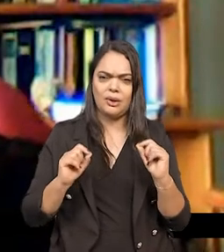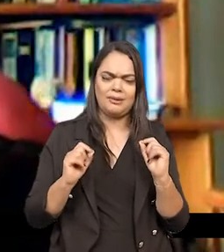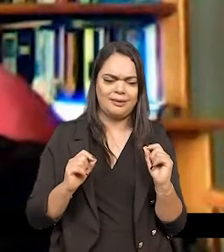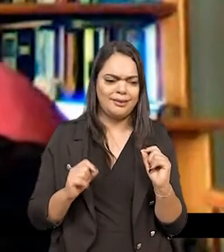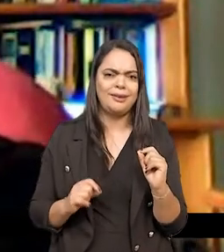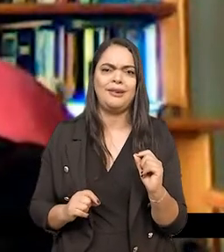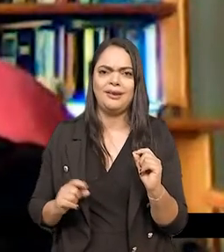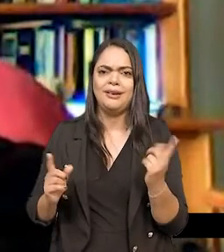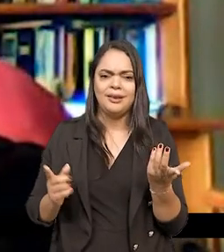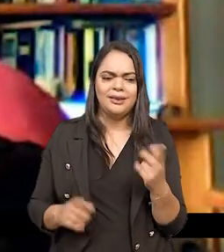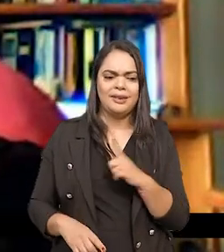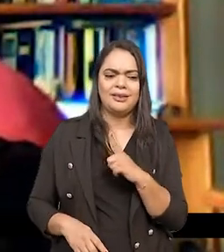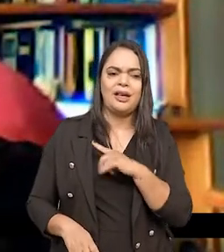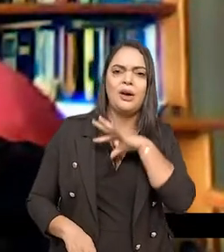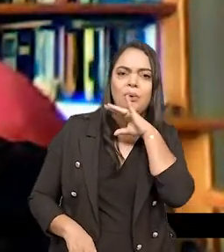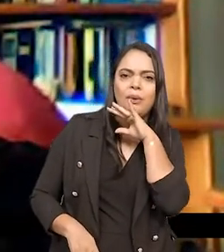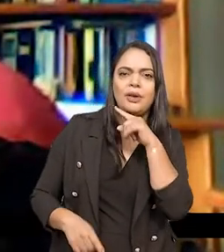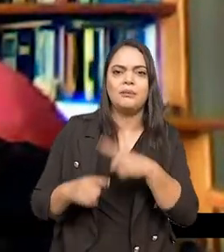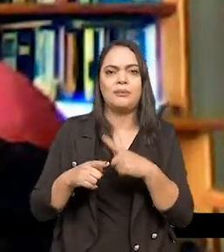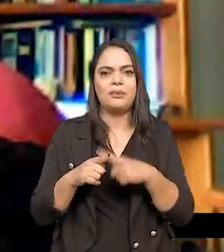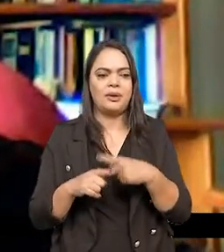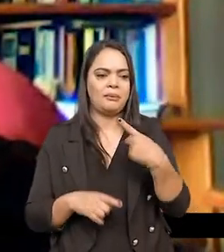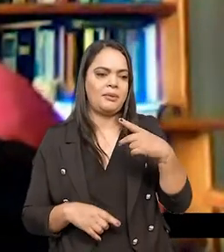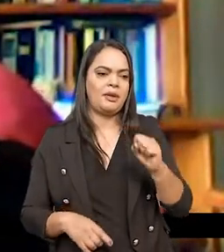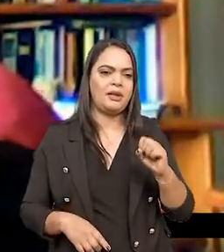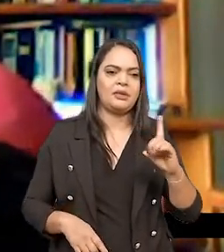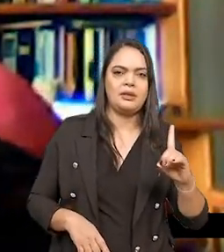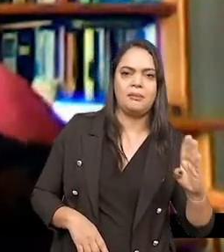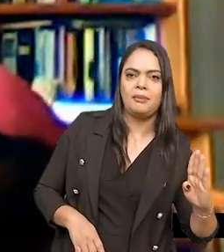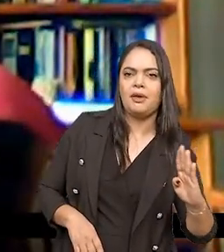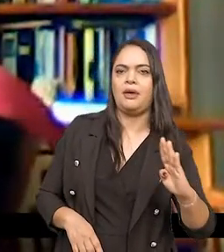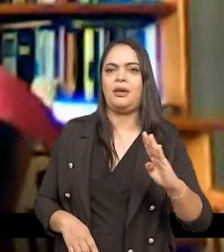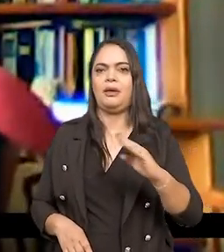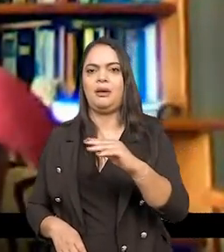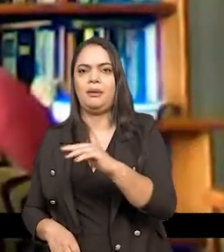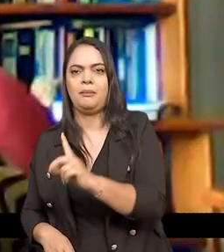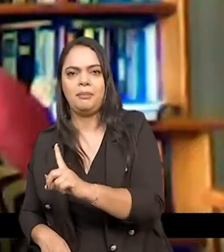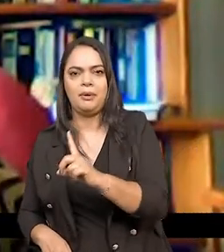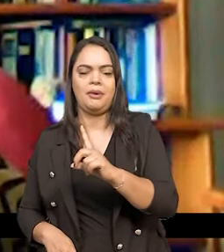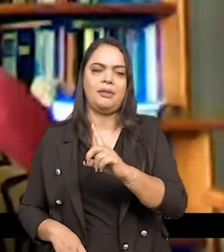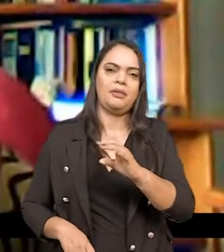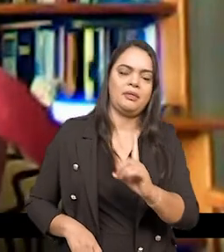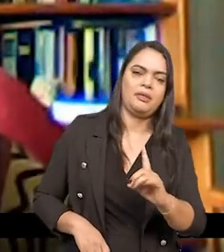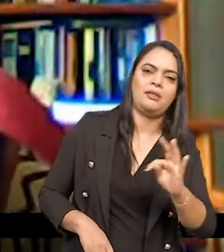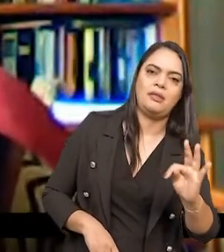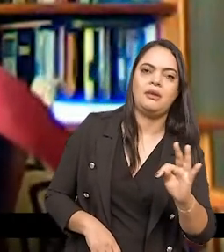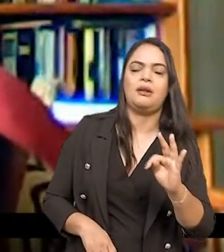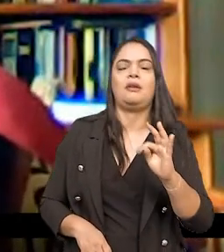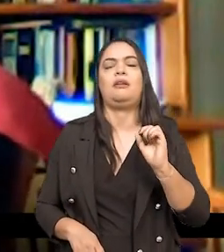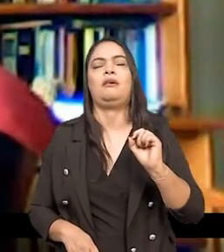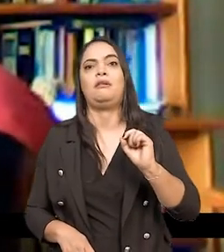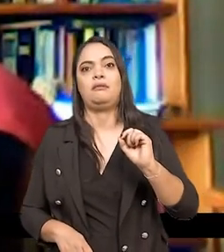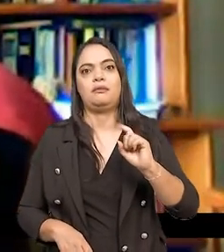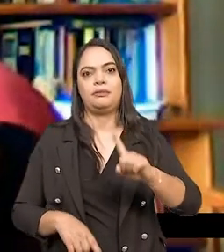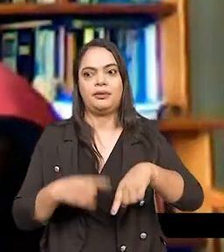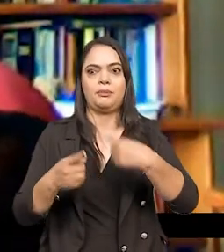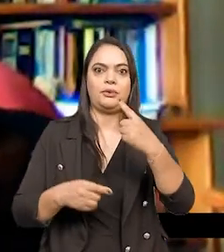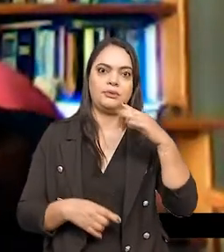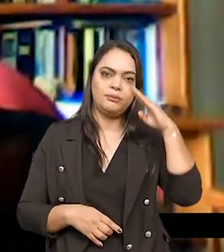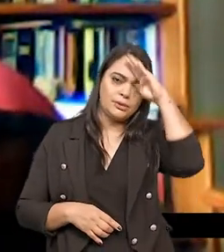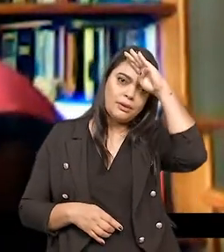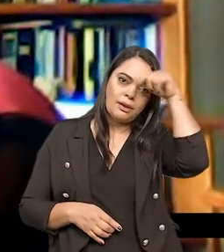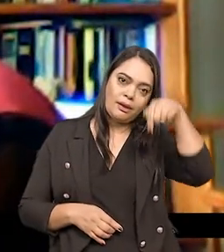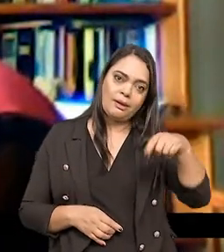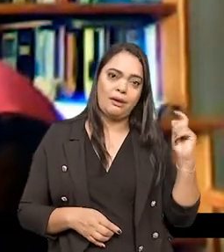muito mal, né? Porque é PSDB, é MDB, depois da Bolsonaro, não nos sobra muita coisa aqui no Rio Grande do Sul, né?